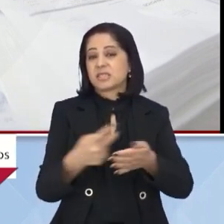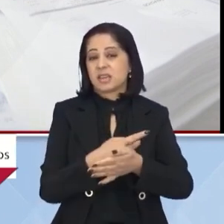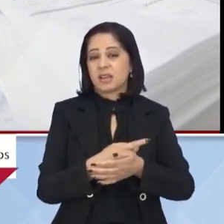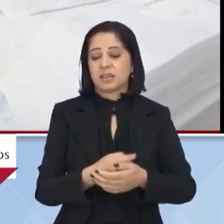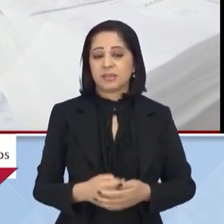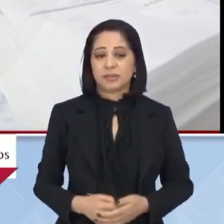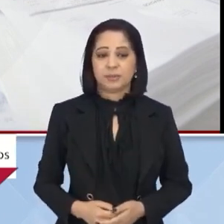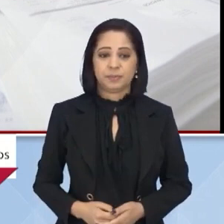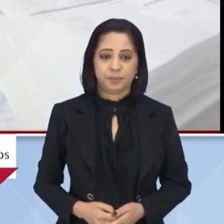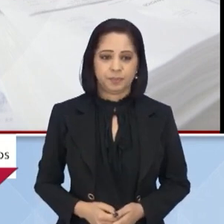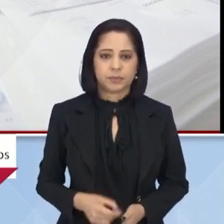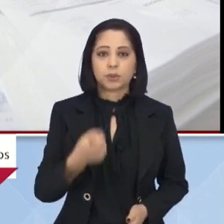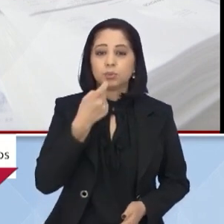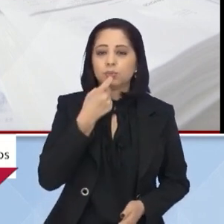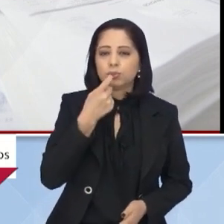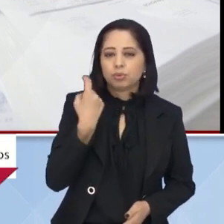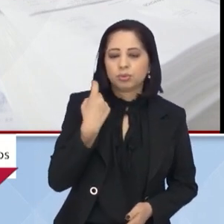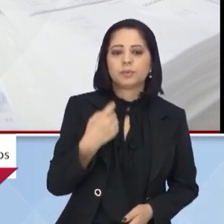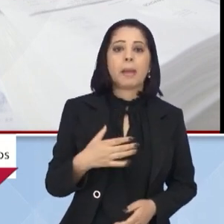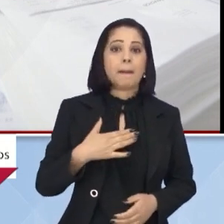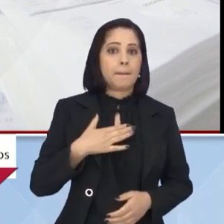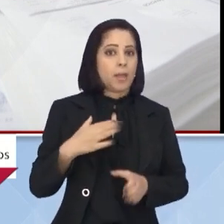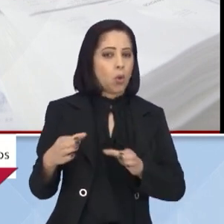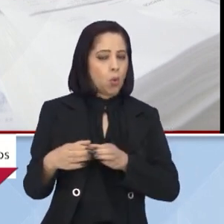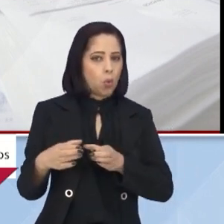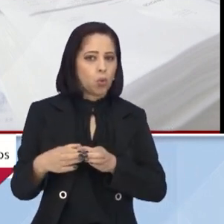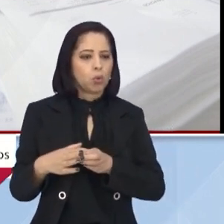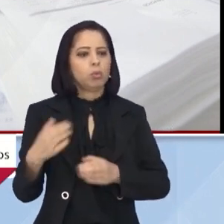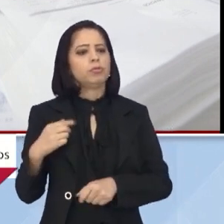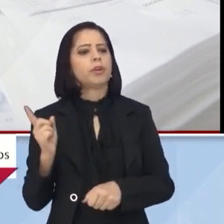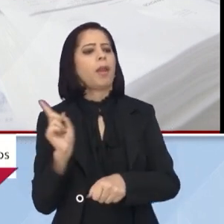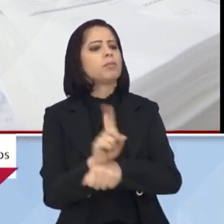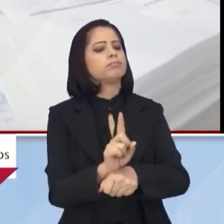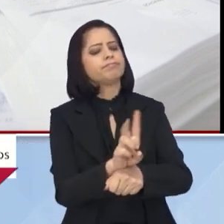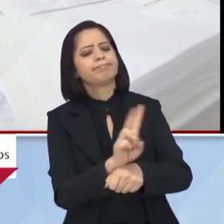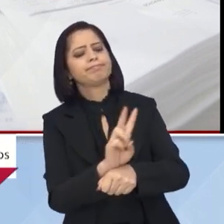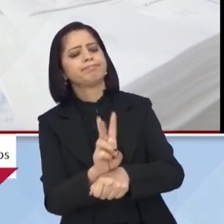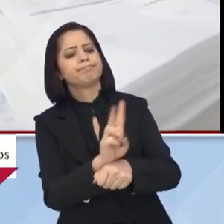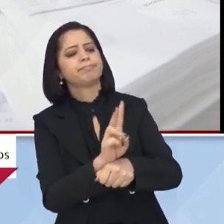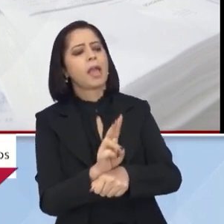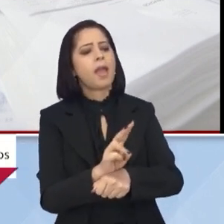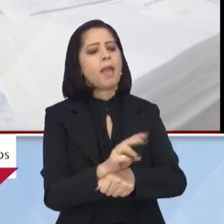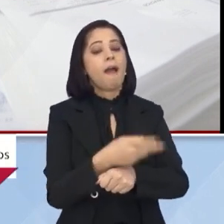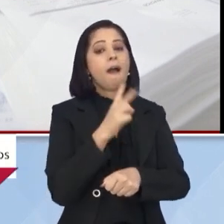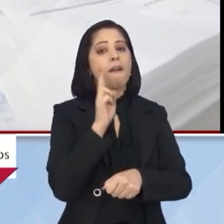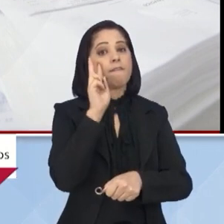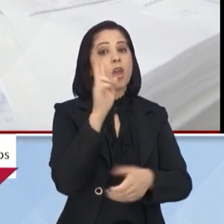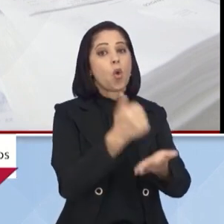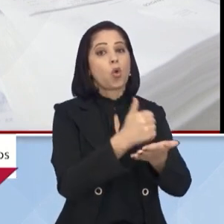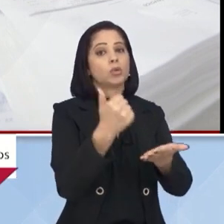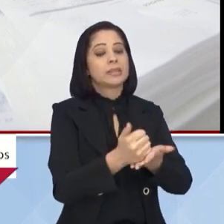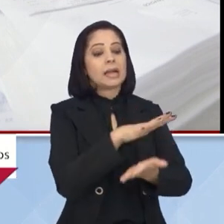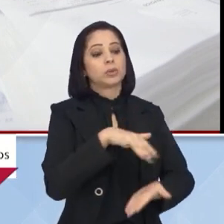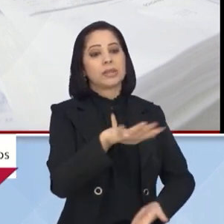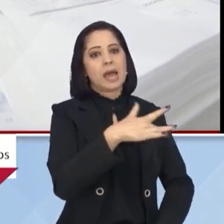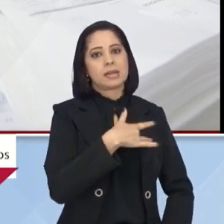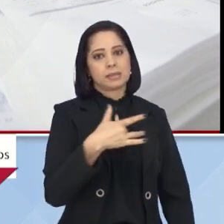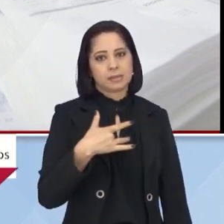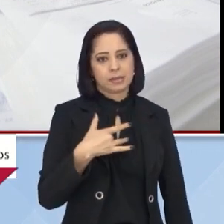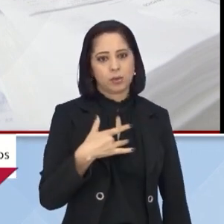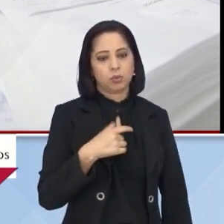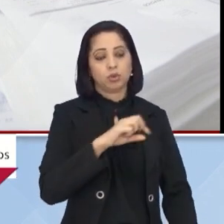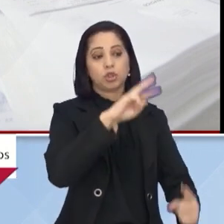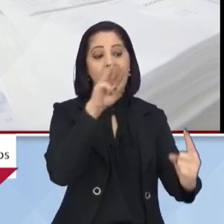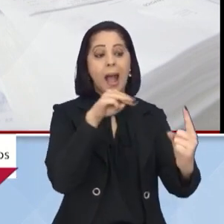monitoramento recentemente a nossa equipe fez a fiscalização de um contrato de gestão da saúde que tinha como meta